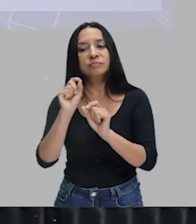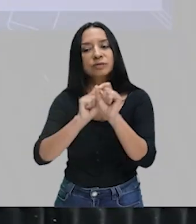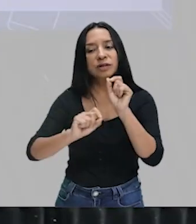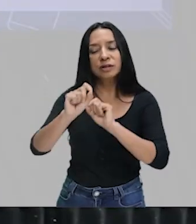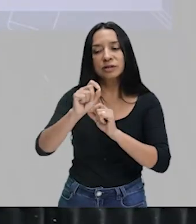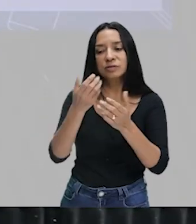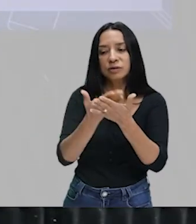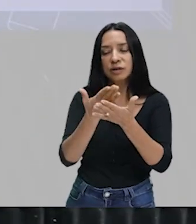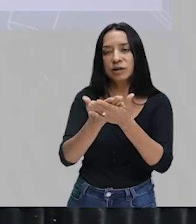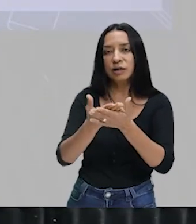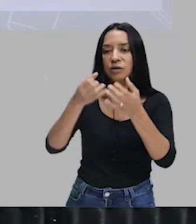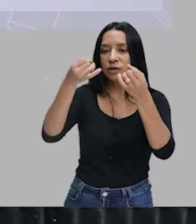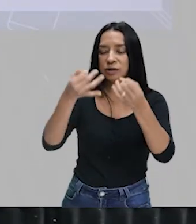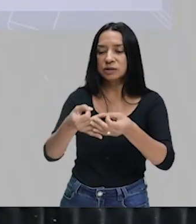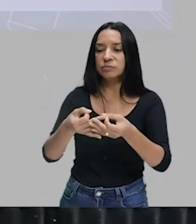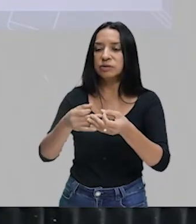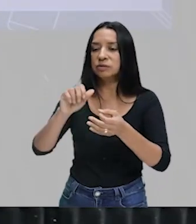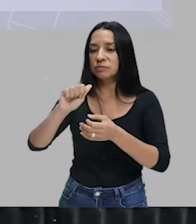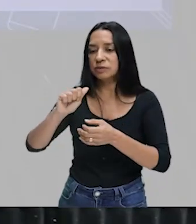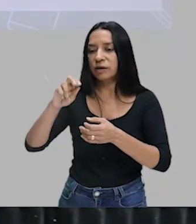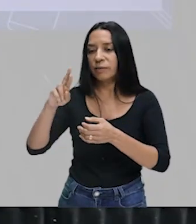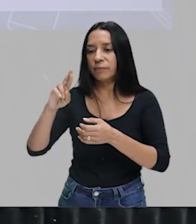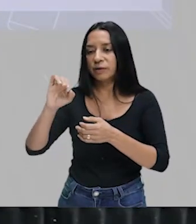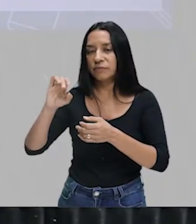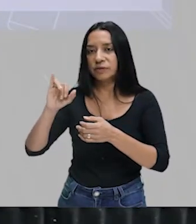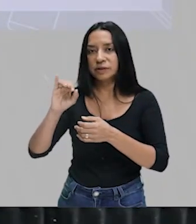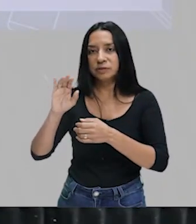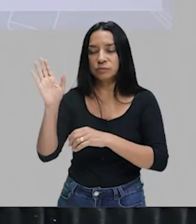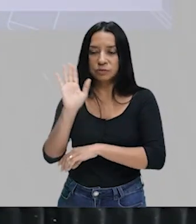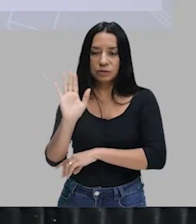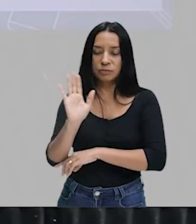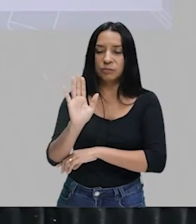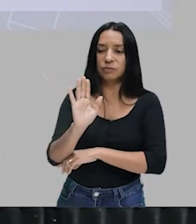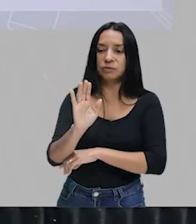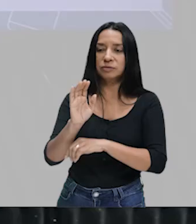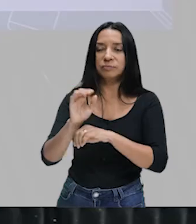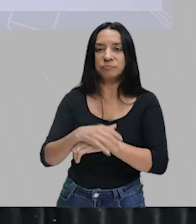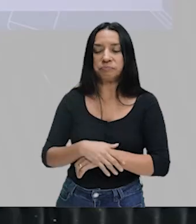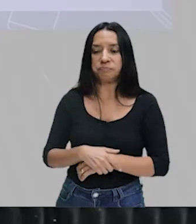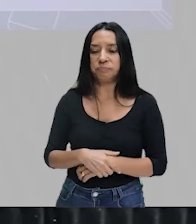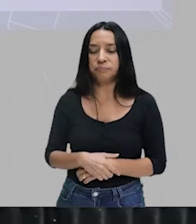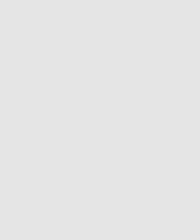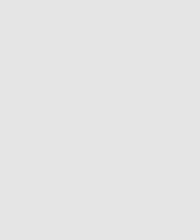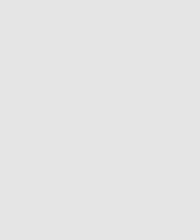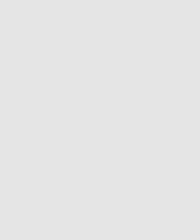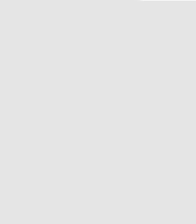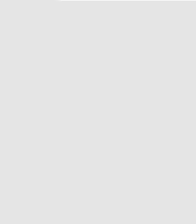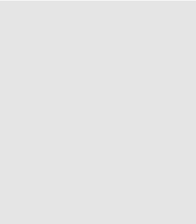aula de hoje, nós falamos um pouco sobre abreviações. Até a próxima, fiquem bem e bye, bye.